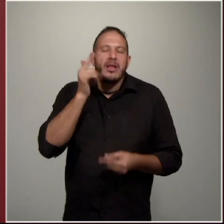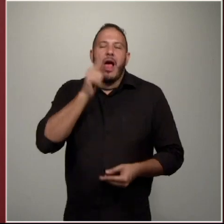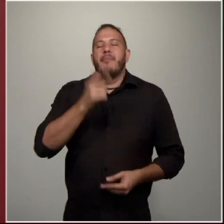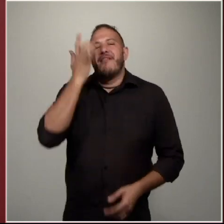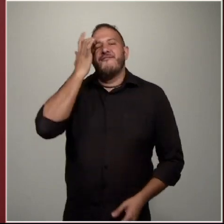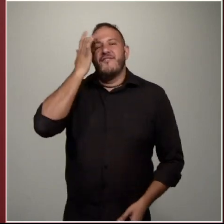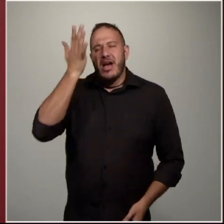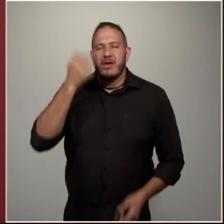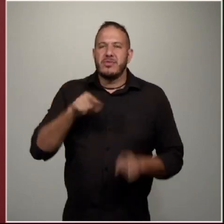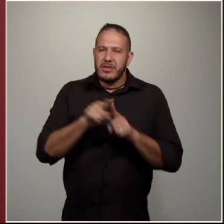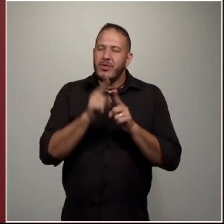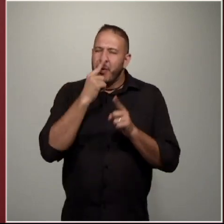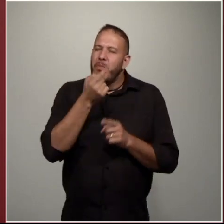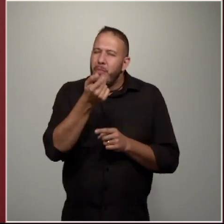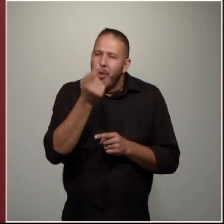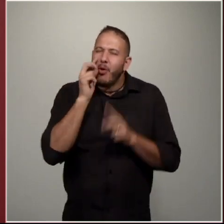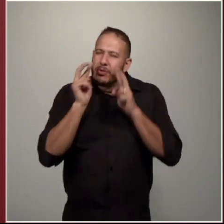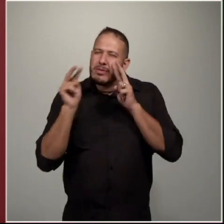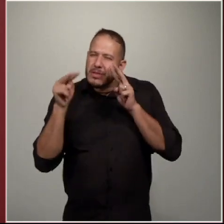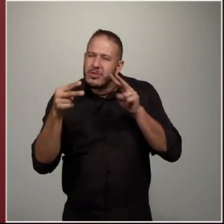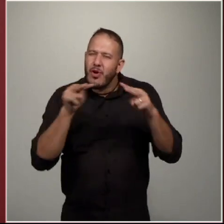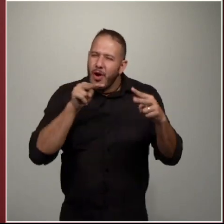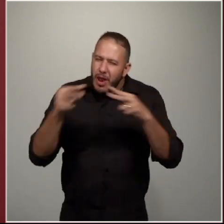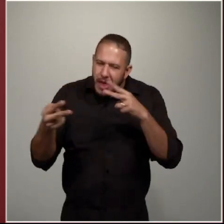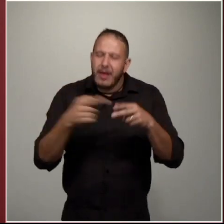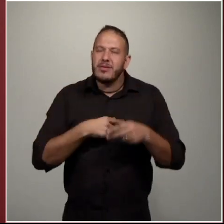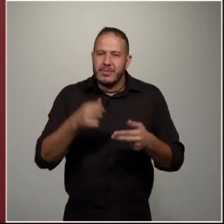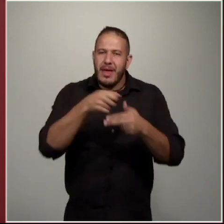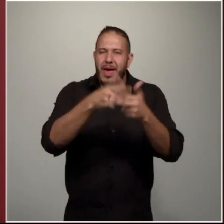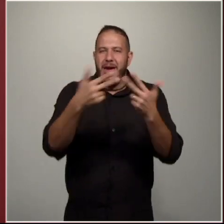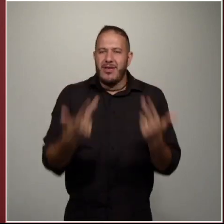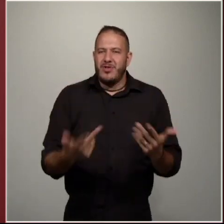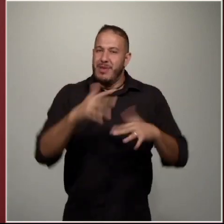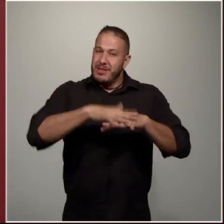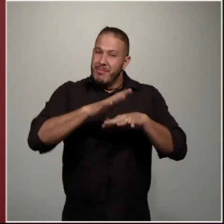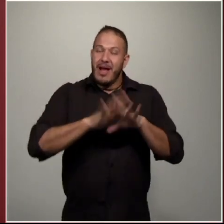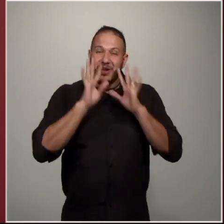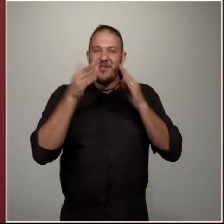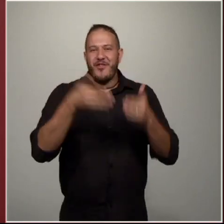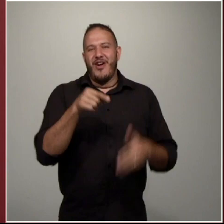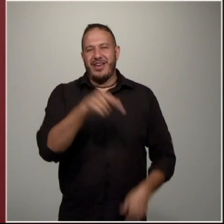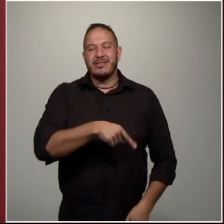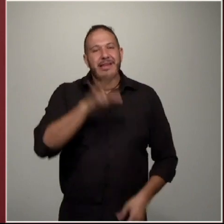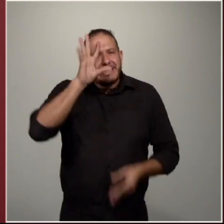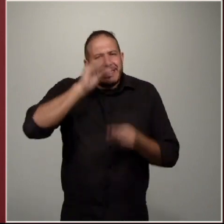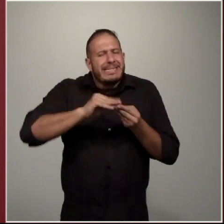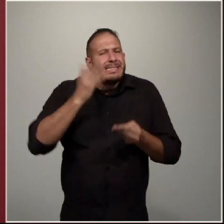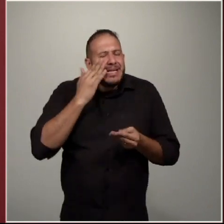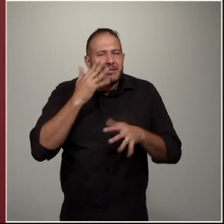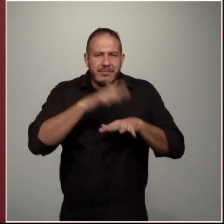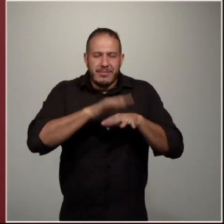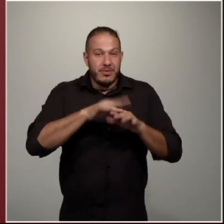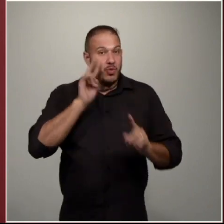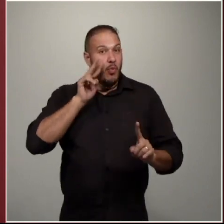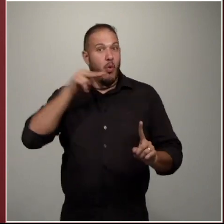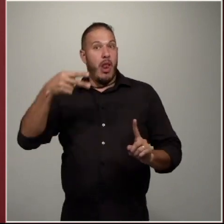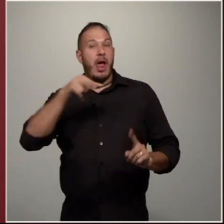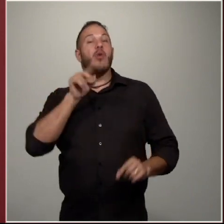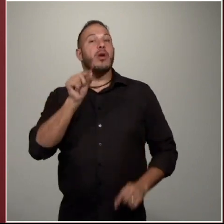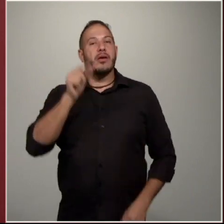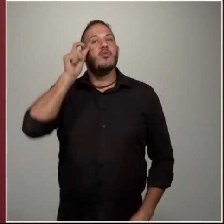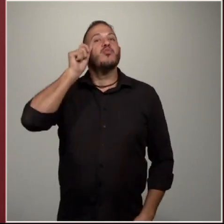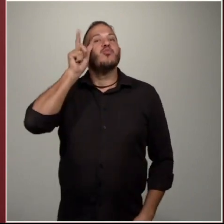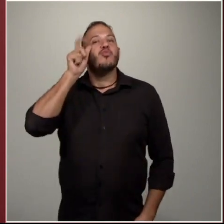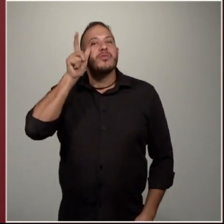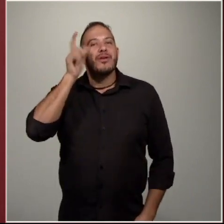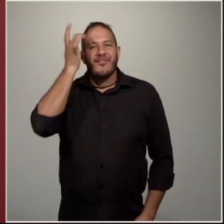facilmente então é um pouco nessa perspectiva que o que aetna matemática trabalha é entender a matemática de um ponto de vista cultural e principalmente para